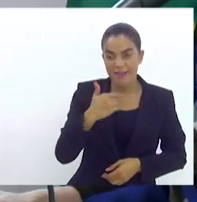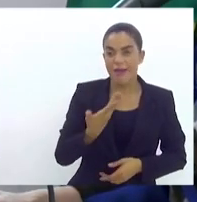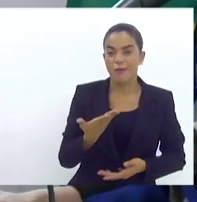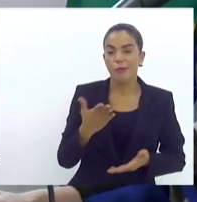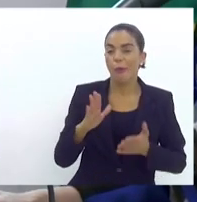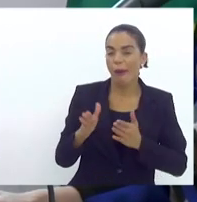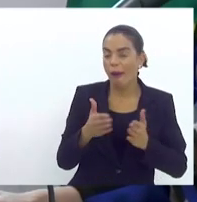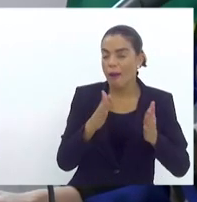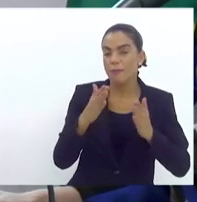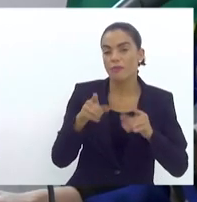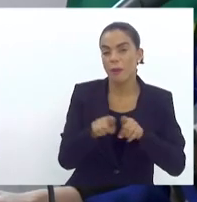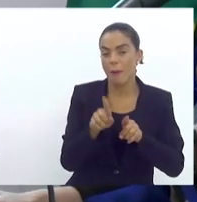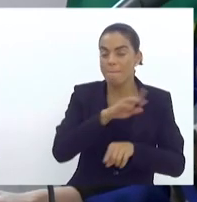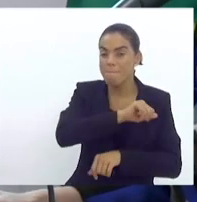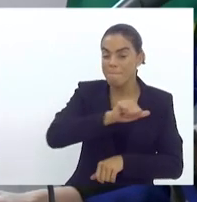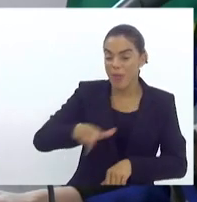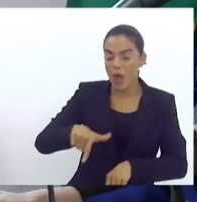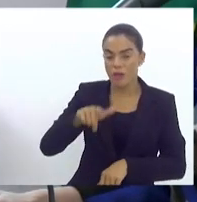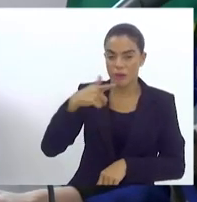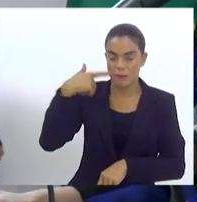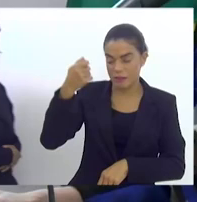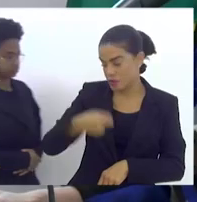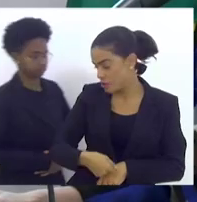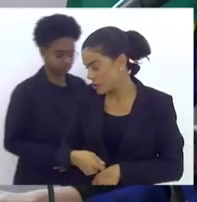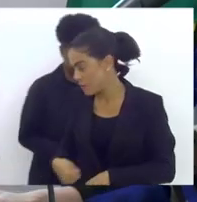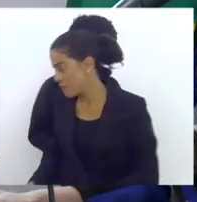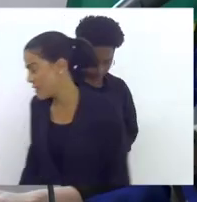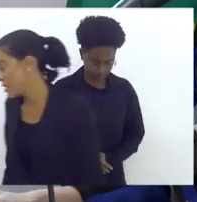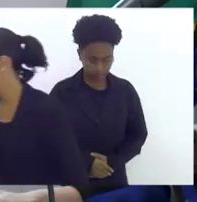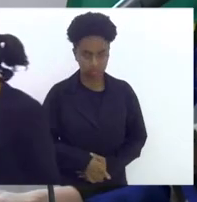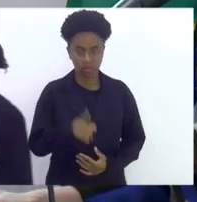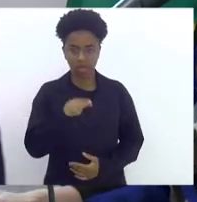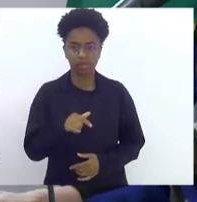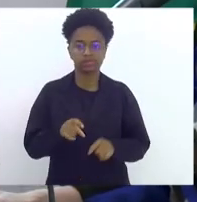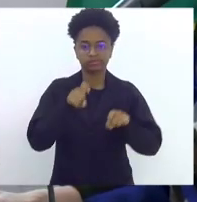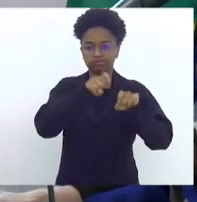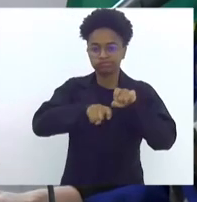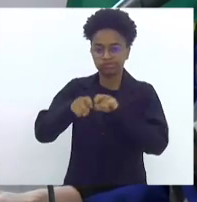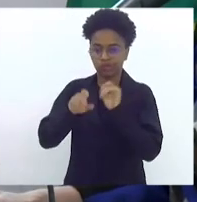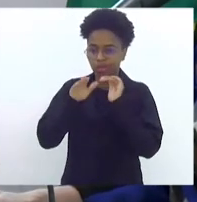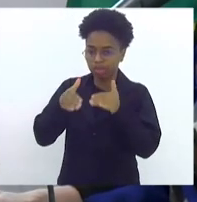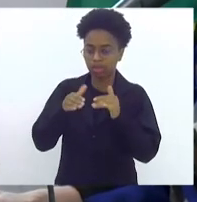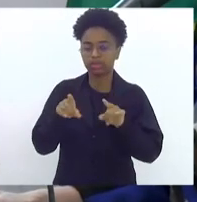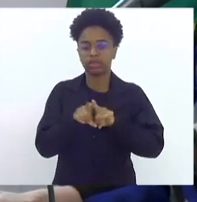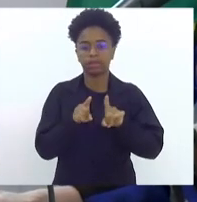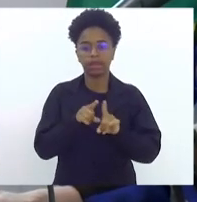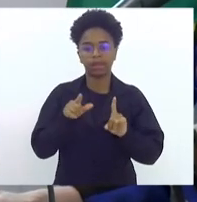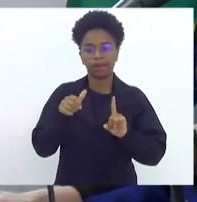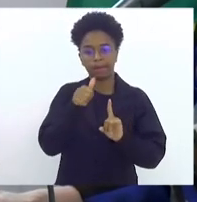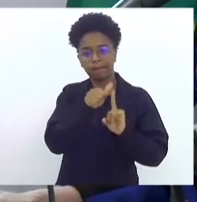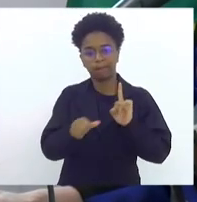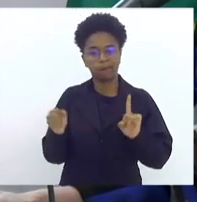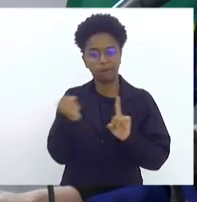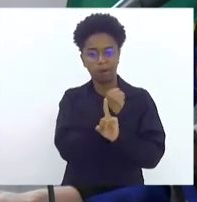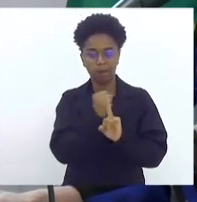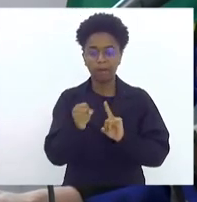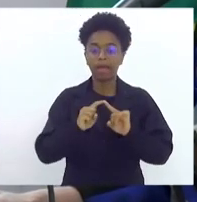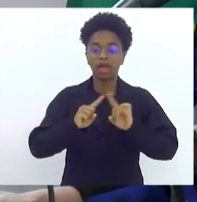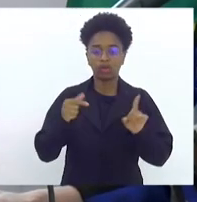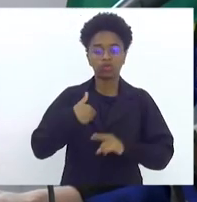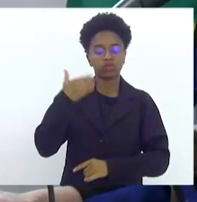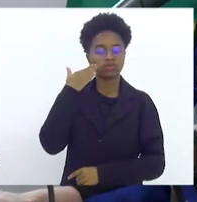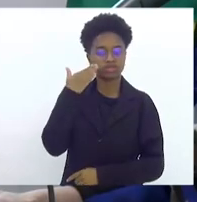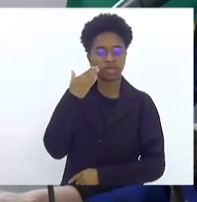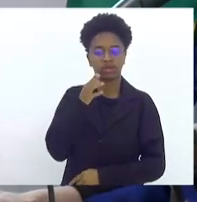fazem papel pior que machistas homens são sexistas são misóginos eu sei que no litoral da palavra não cabe porque é uma mulher